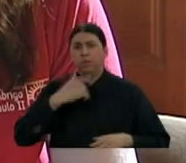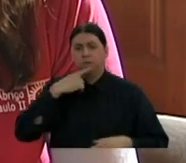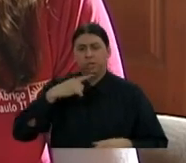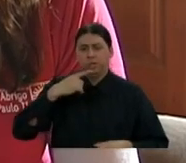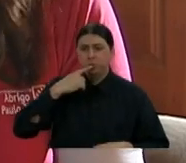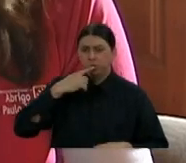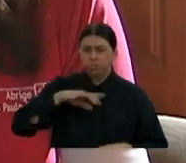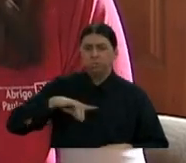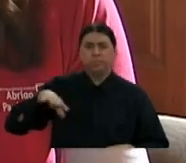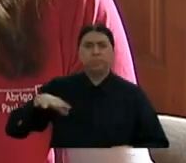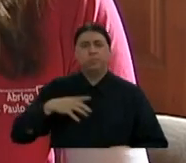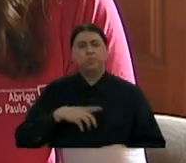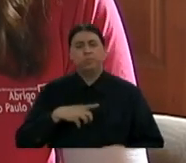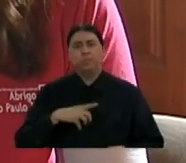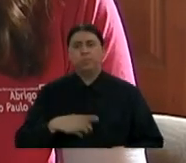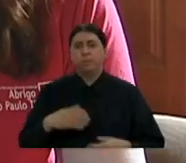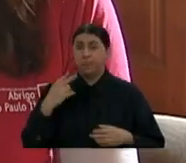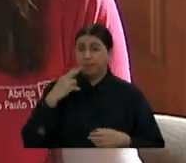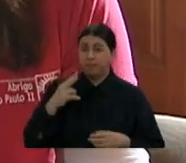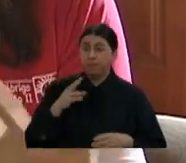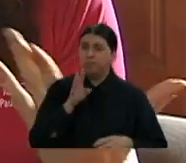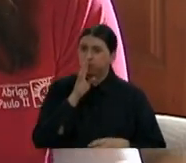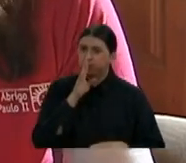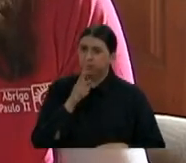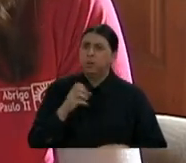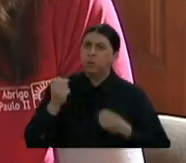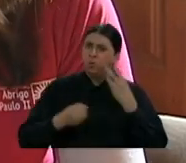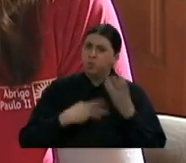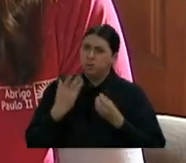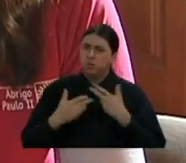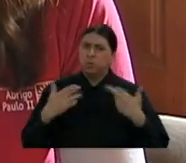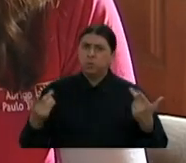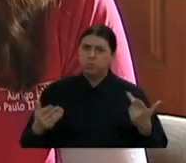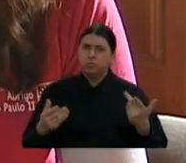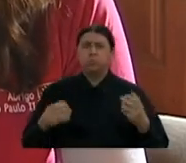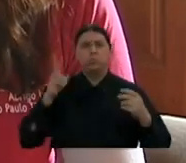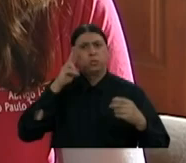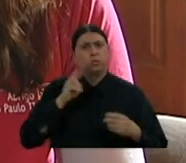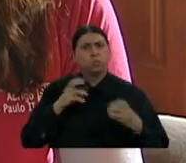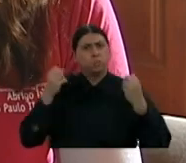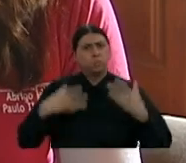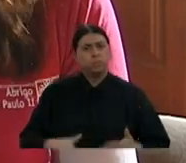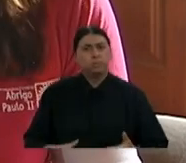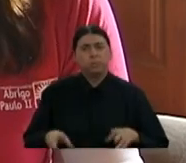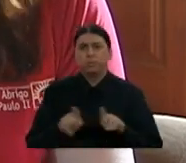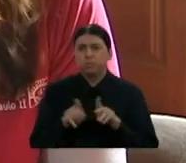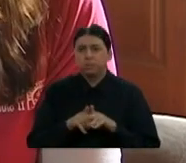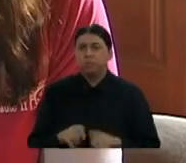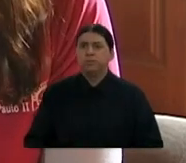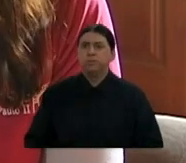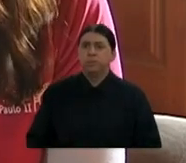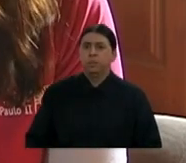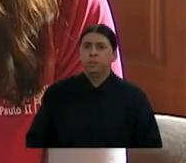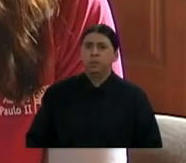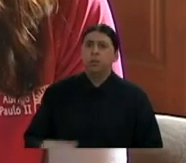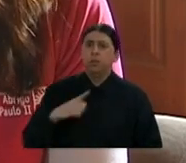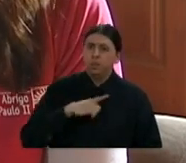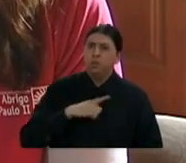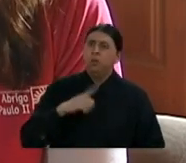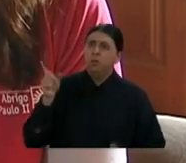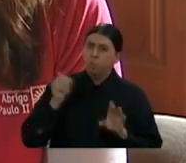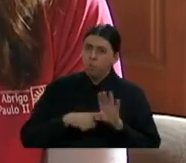trazer o levezinho para nós conhecermos enquanto um pouquinho dessa histórica no entanto temos alguns retornos bem